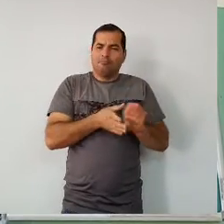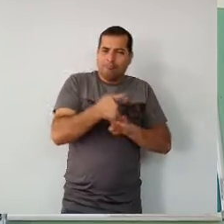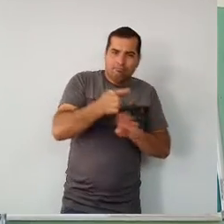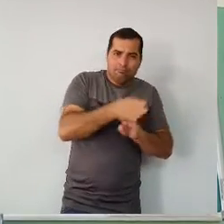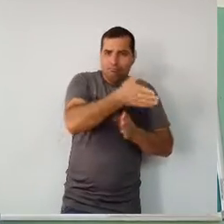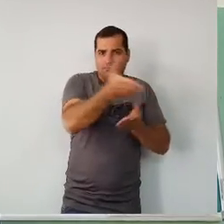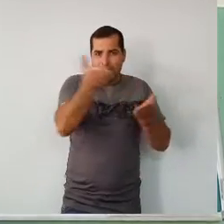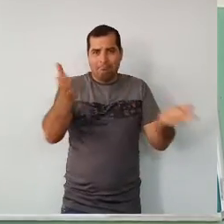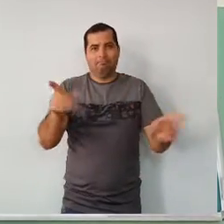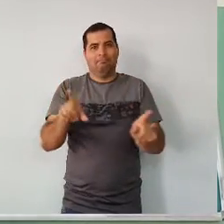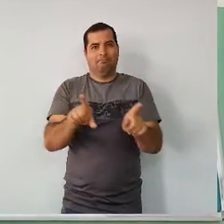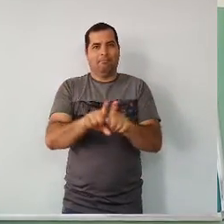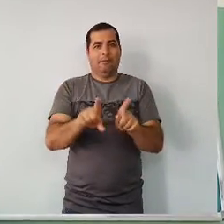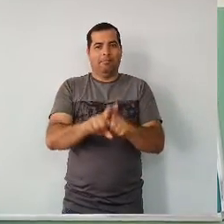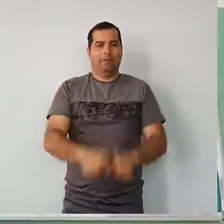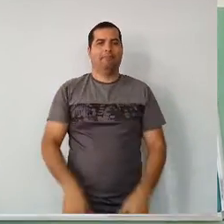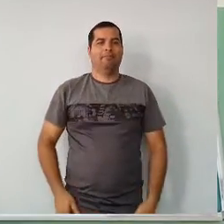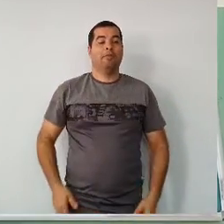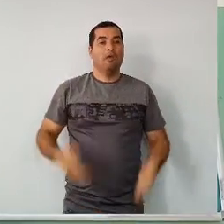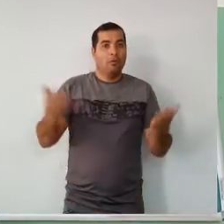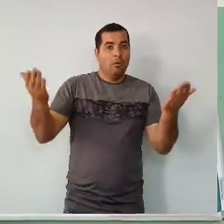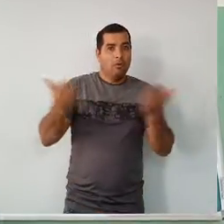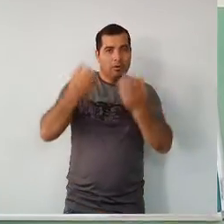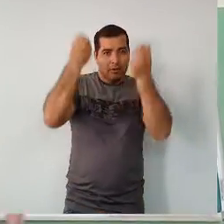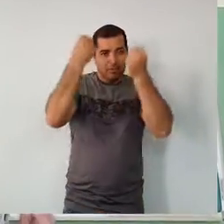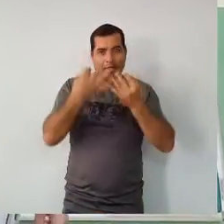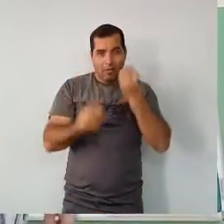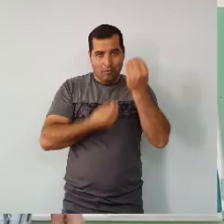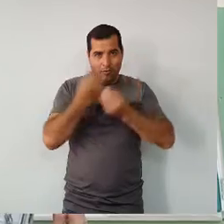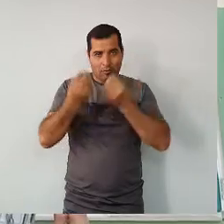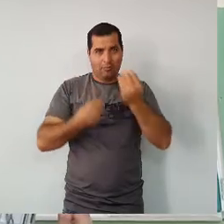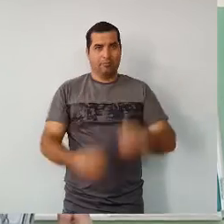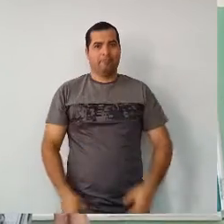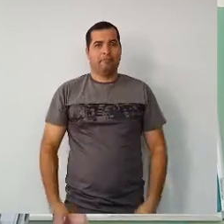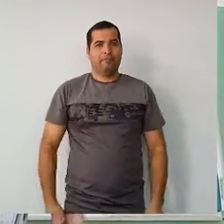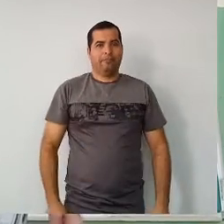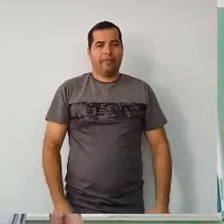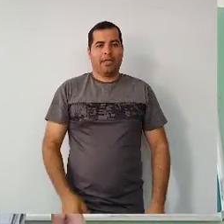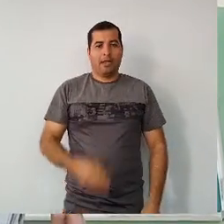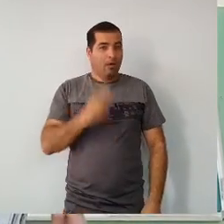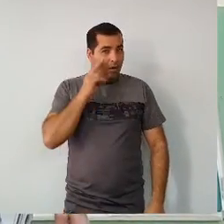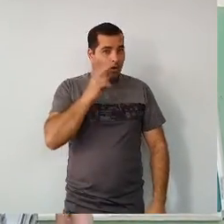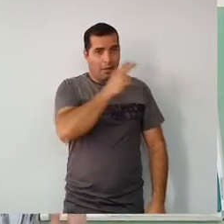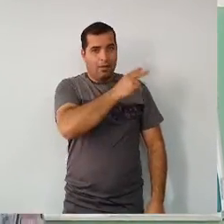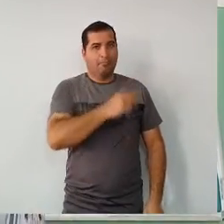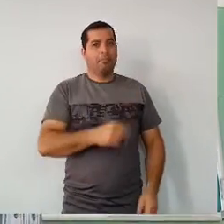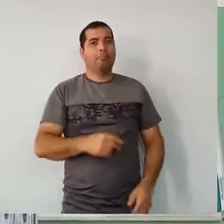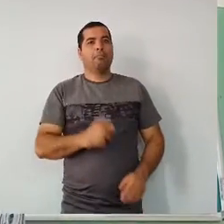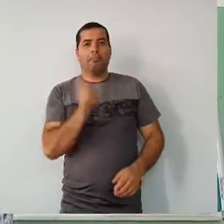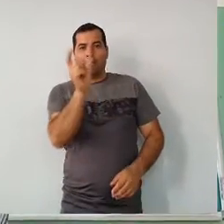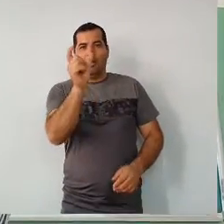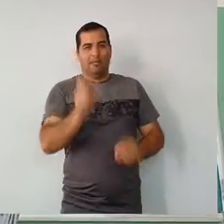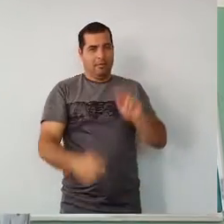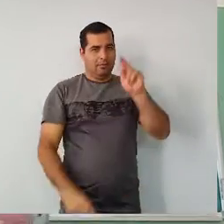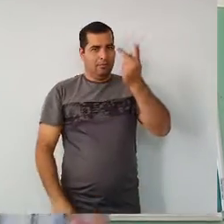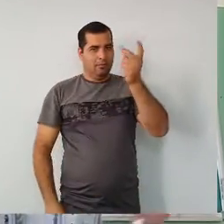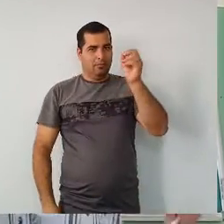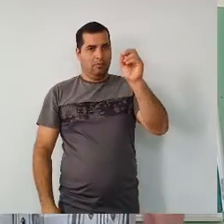e vai te orientar. Então, o que eu quero trabalhar aqui hoje com vocês? Vamos olhar um pouquinho para a